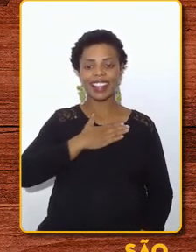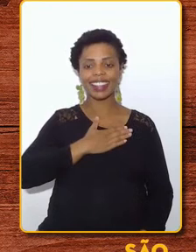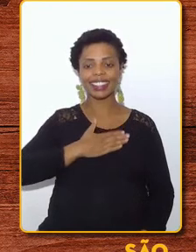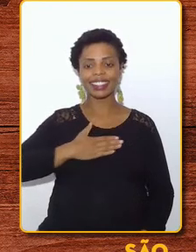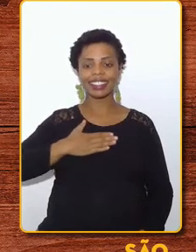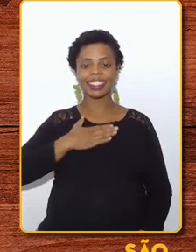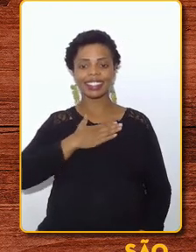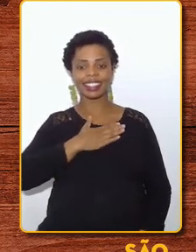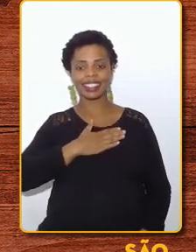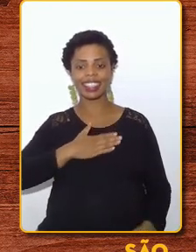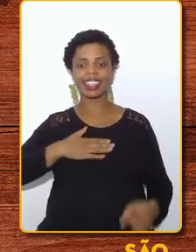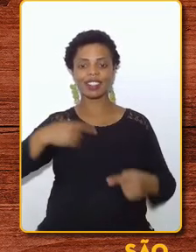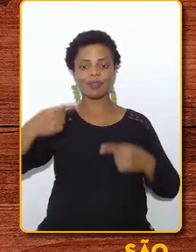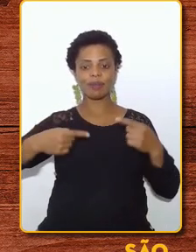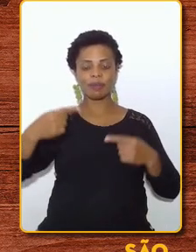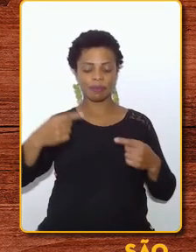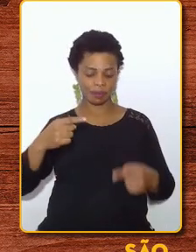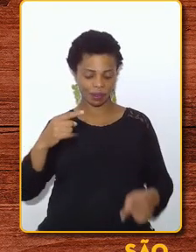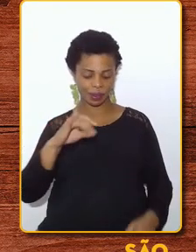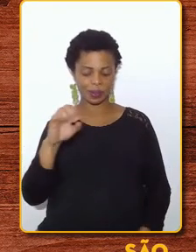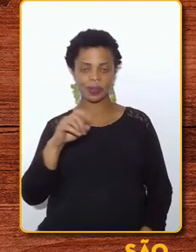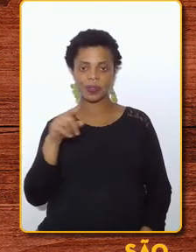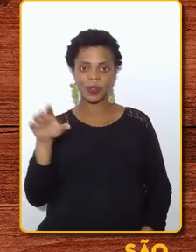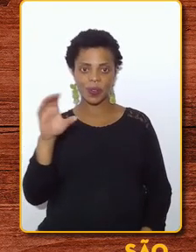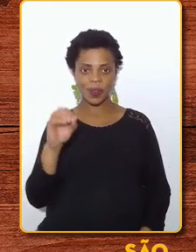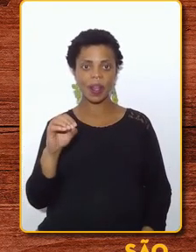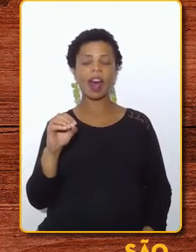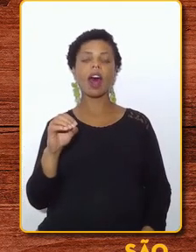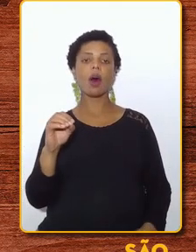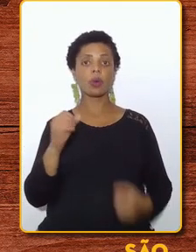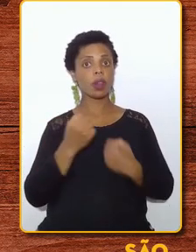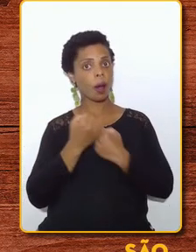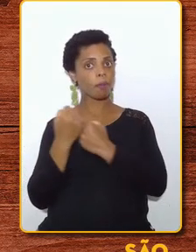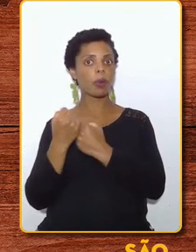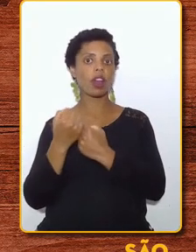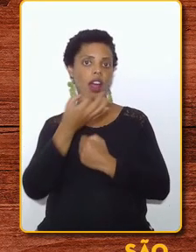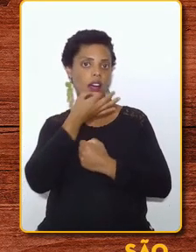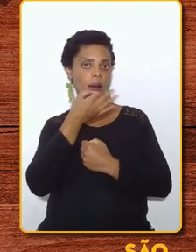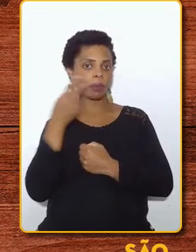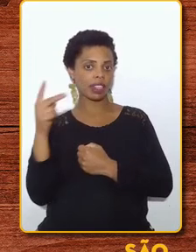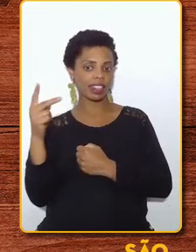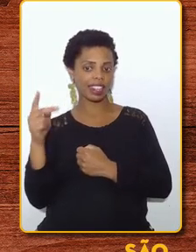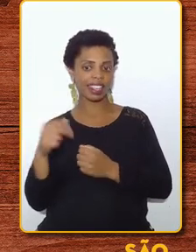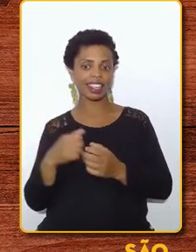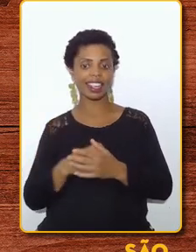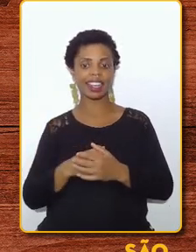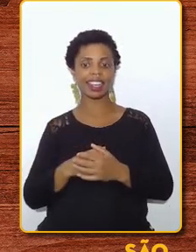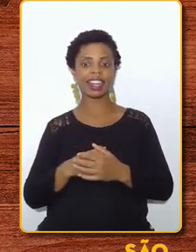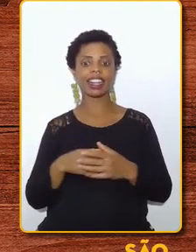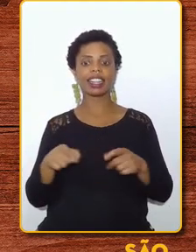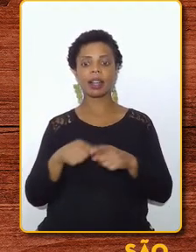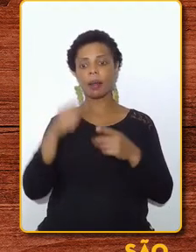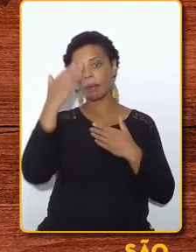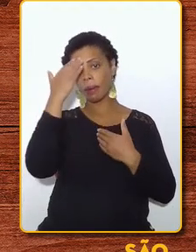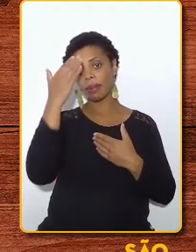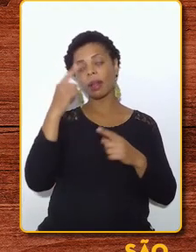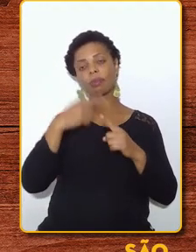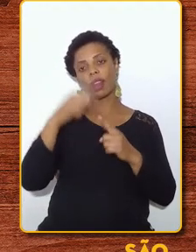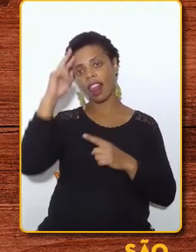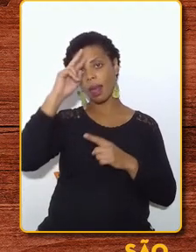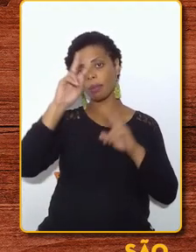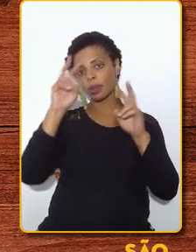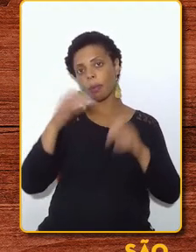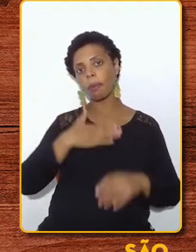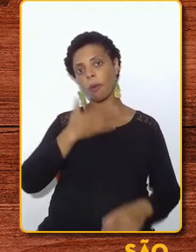debater com o João e apoiar as ideias dele, né? E agradecer aí a lembrança do meu pai.